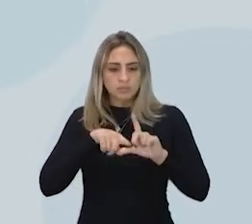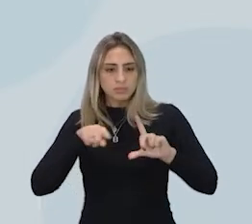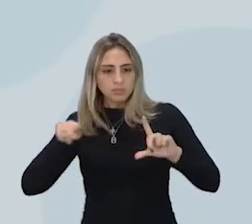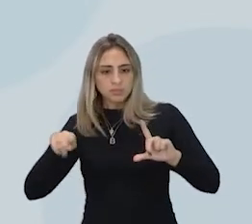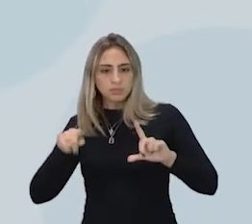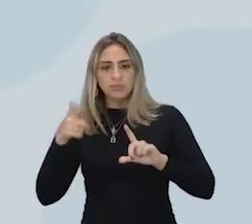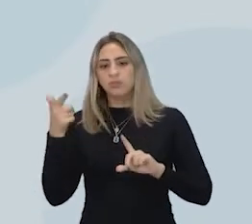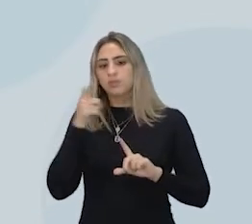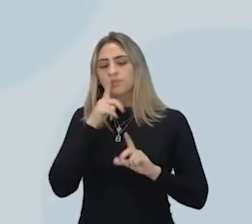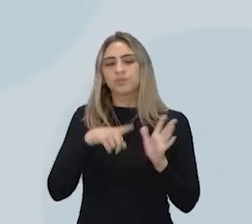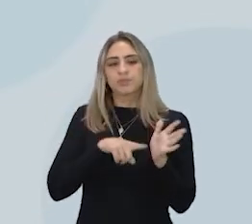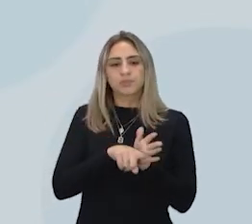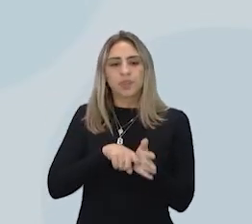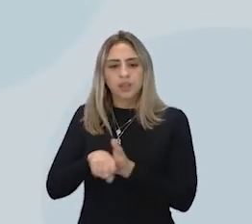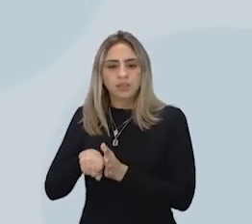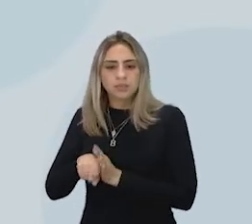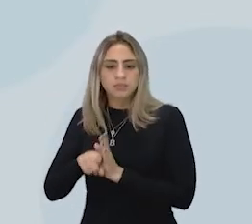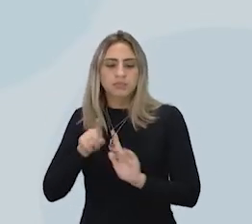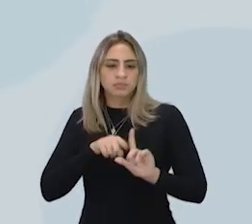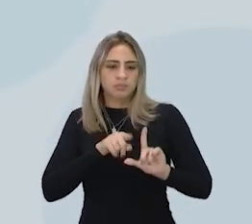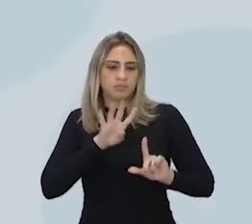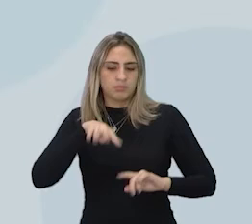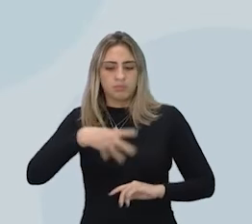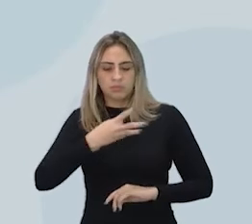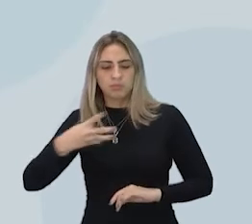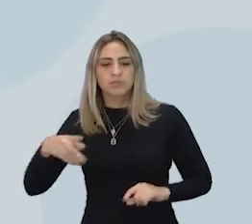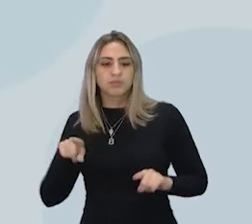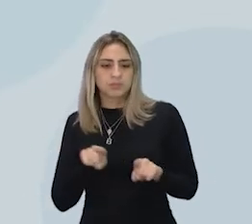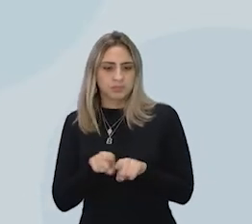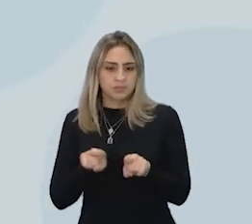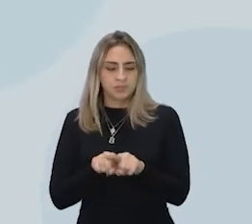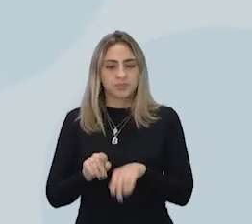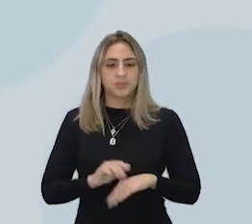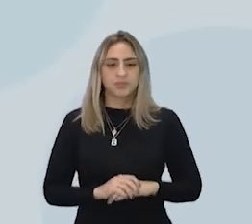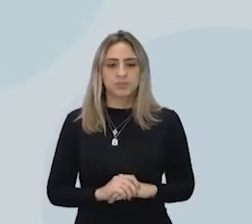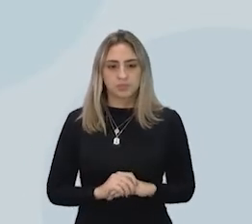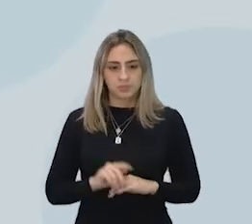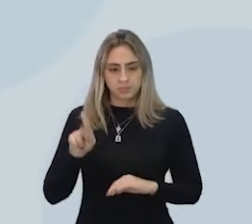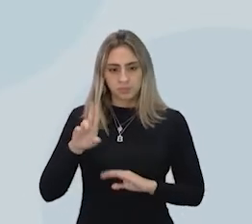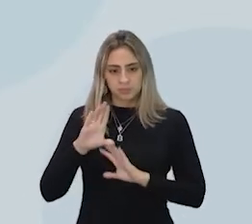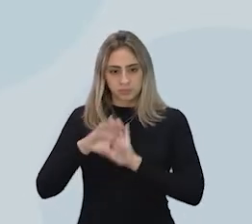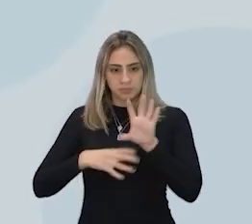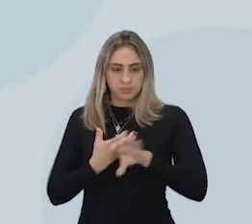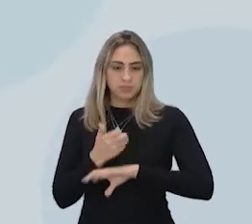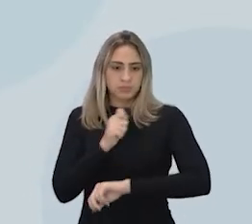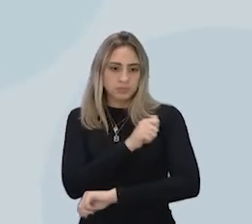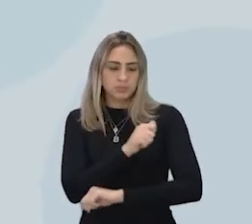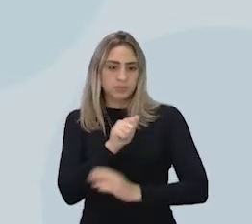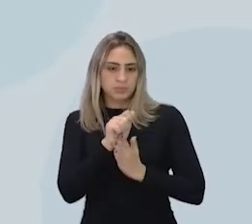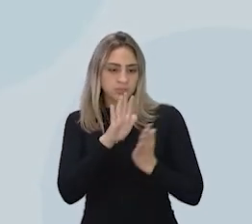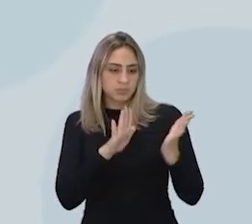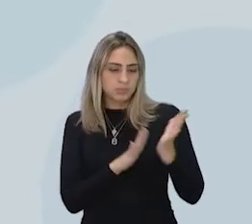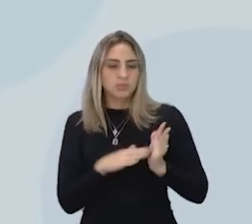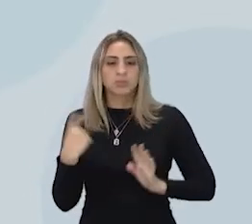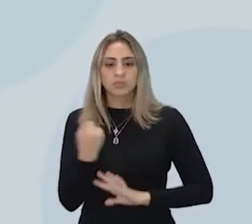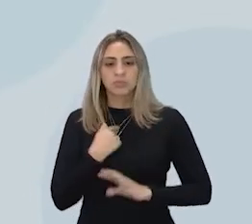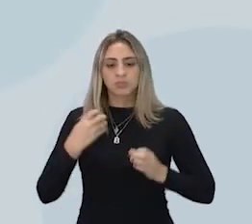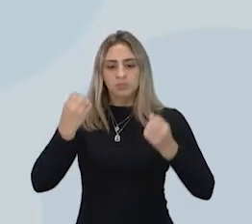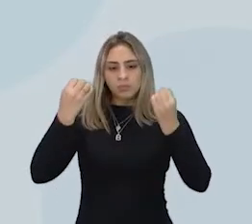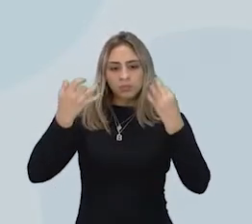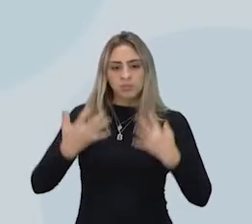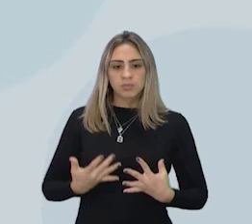e analisar gráficos de funções. Neste caso a gente está falando, nessa unidade, nessa atividade, nós estamos falando das